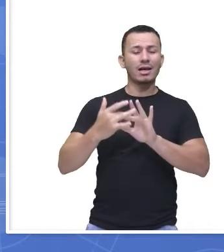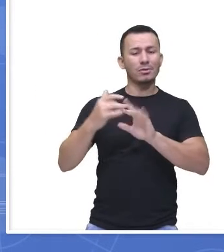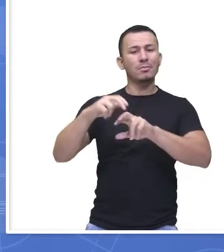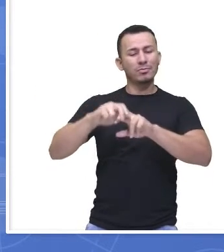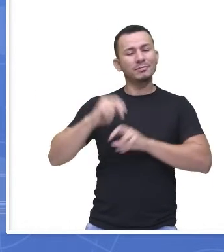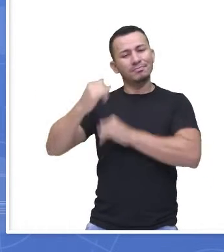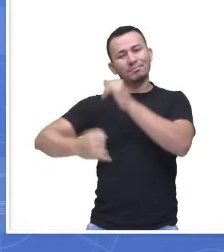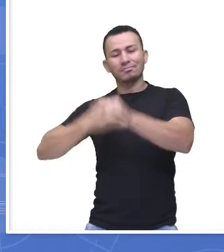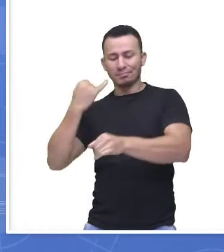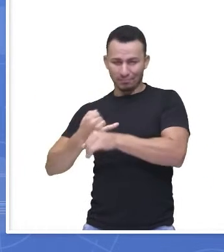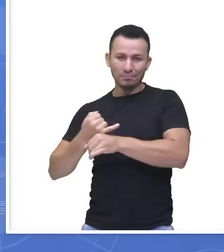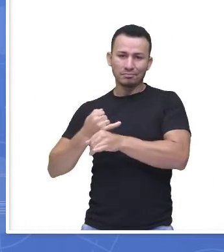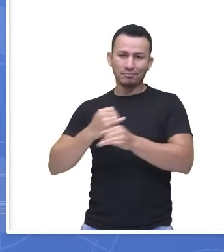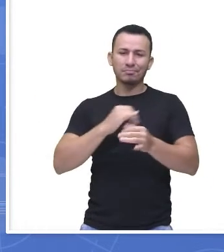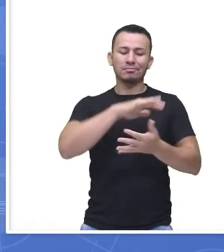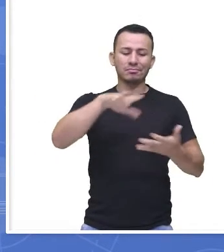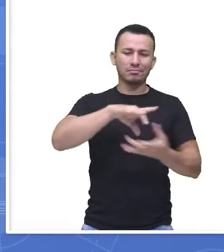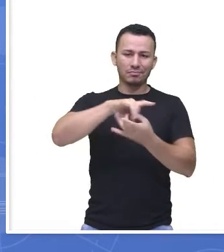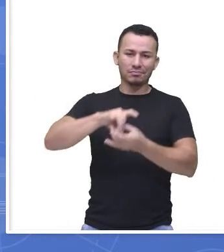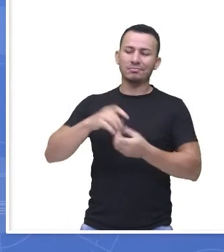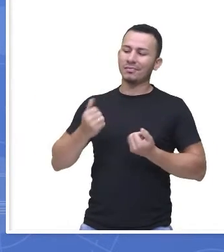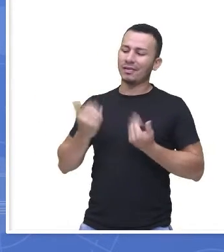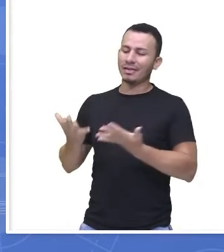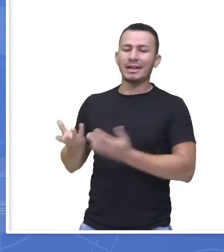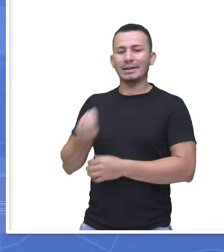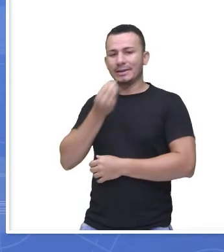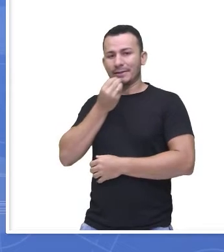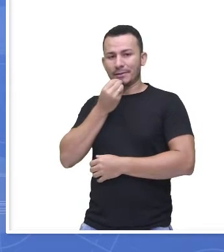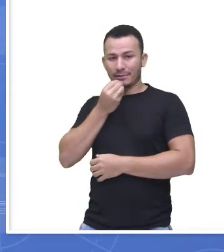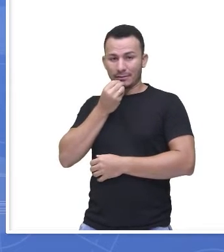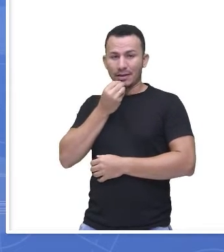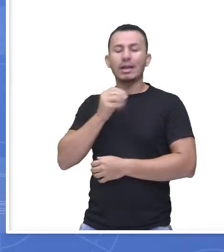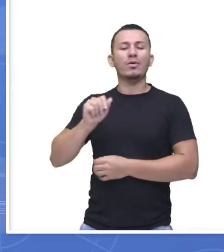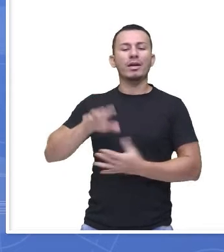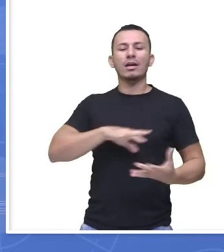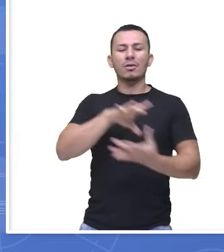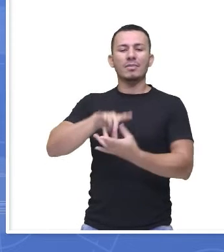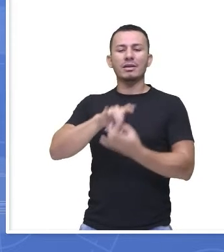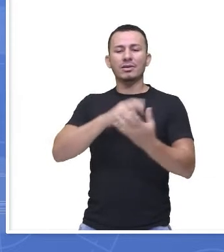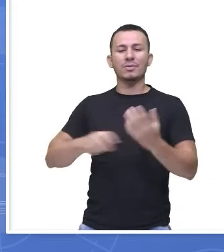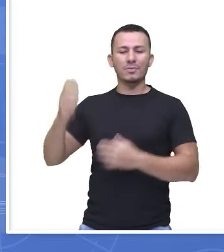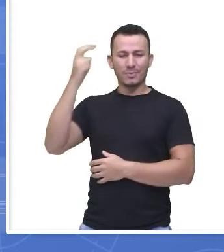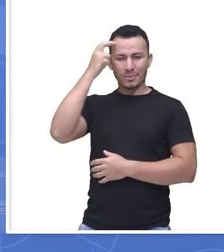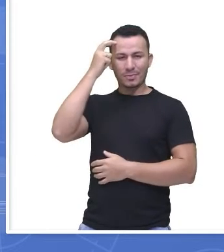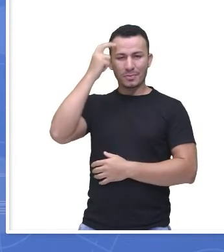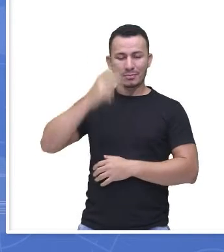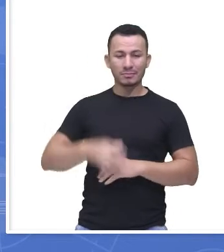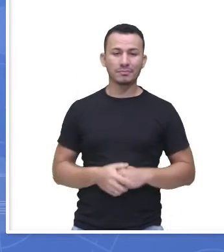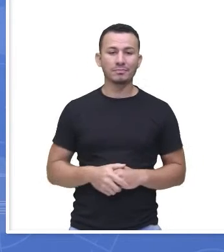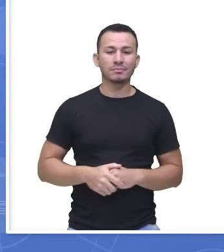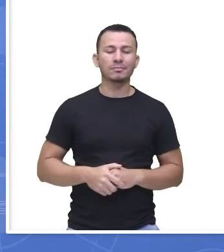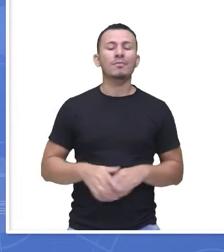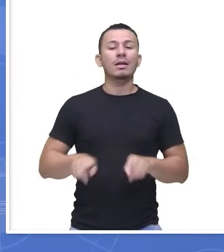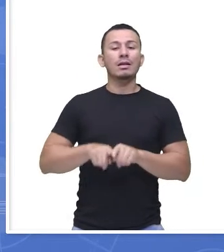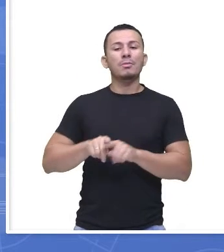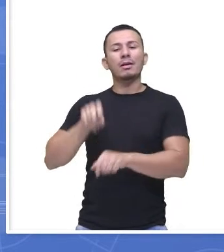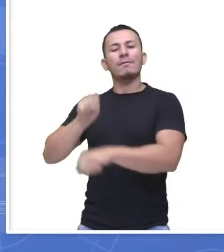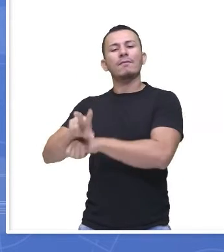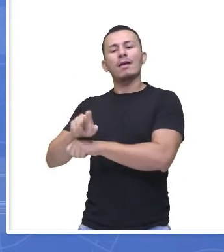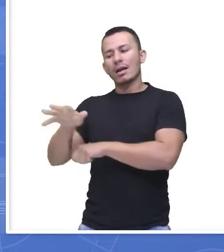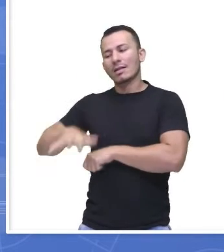A globalização dá essa questão da chamada globalização cultural, né? A abertura de